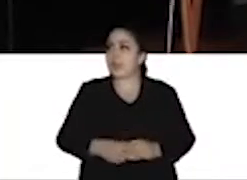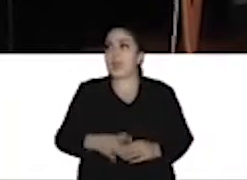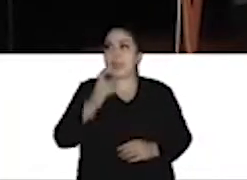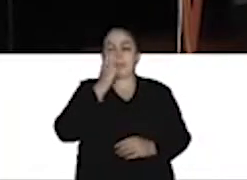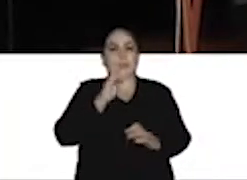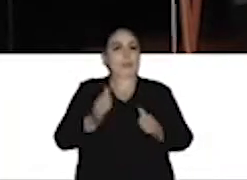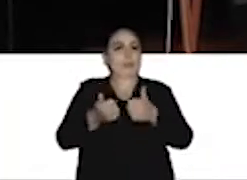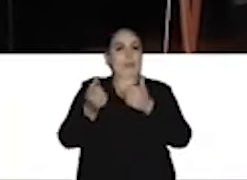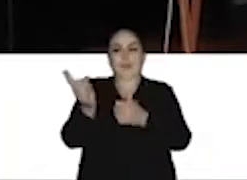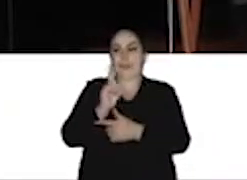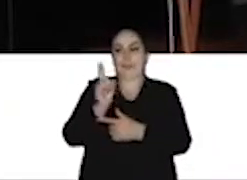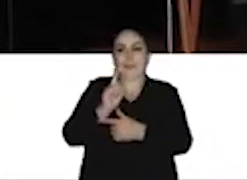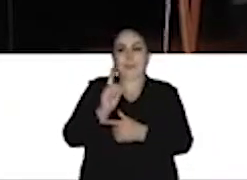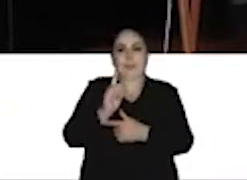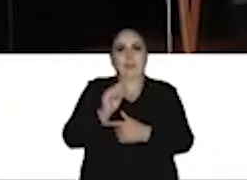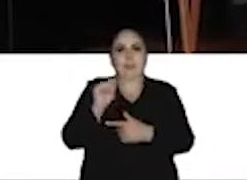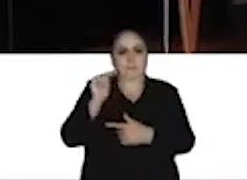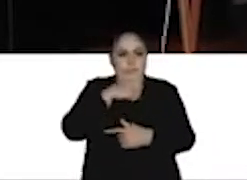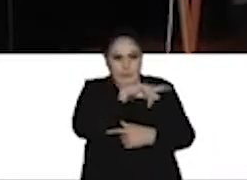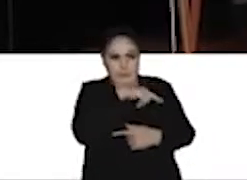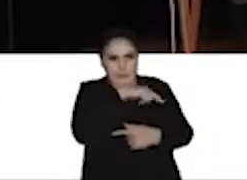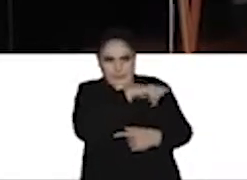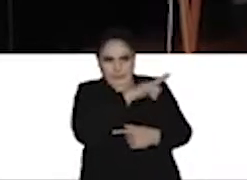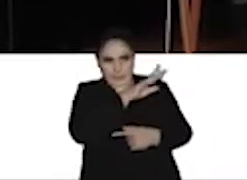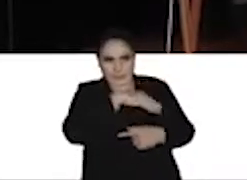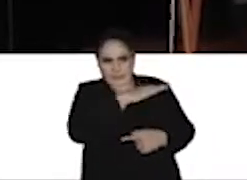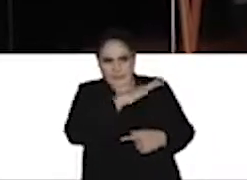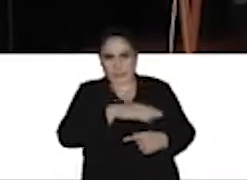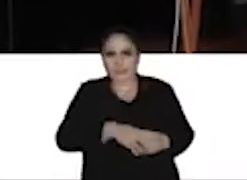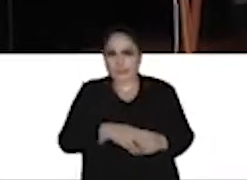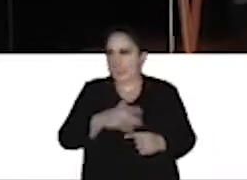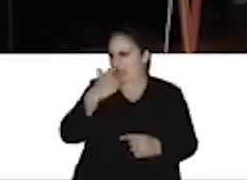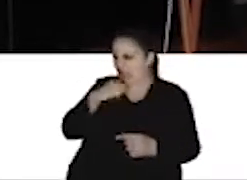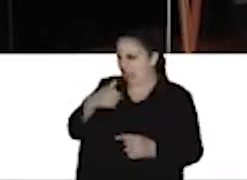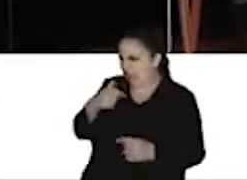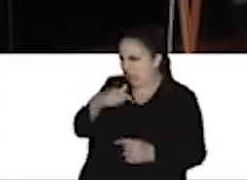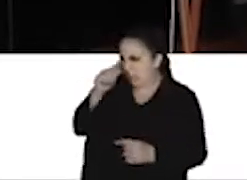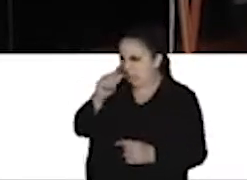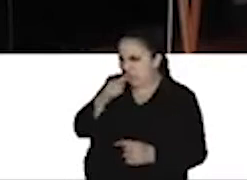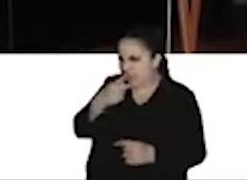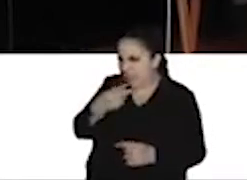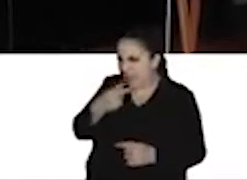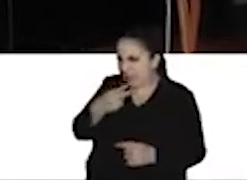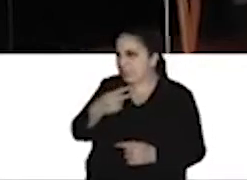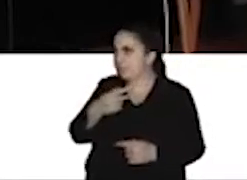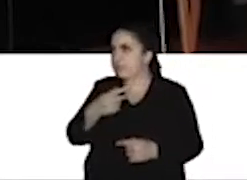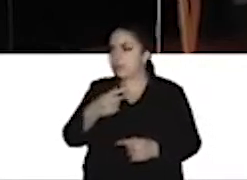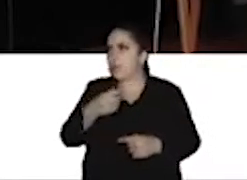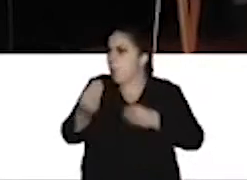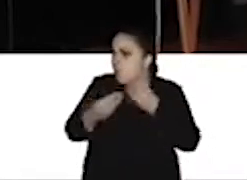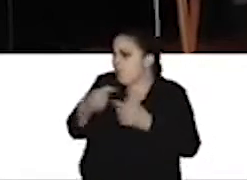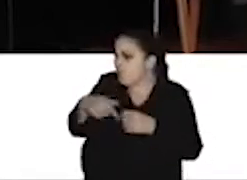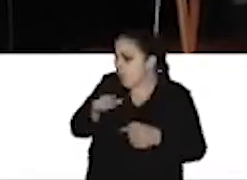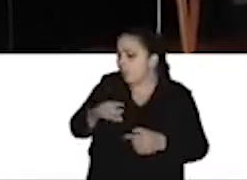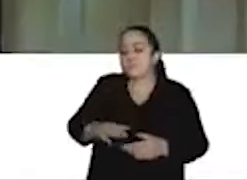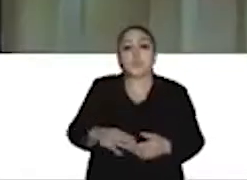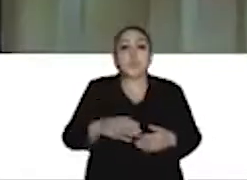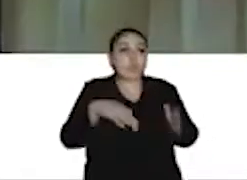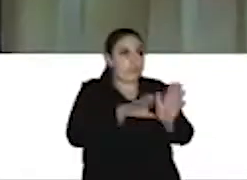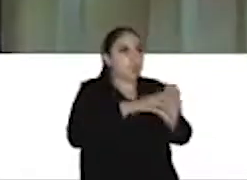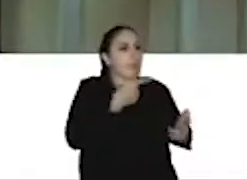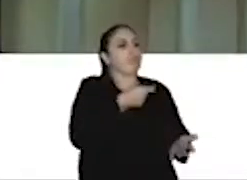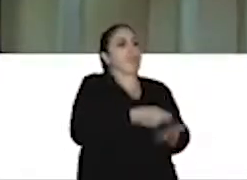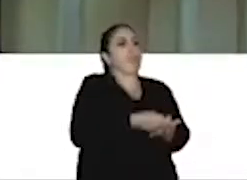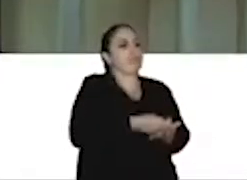Acho melhor não. Acho melhor ir você. Eu? Vai você. Vai você. Você. Você acha que eu tenho o dom da fala? Você tem. Como é que eu vou, então? Chega lá e seja